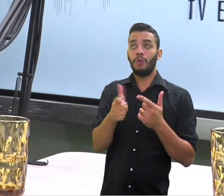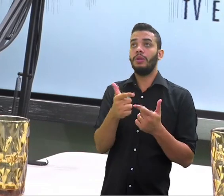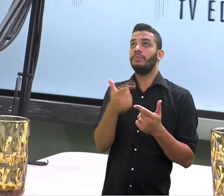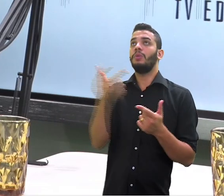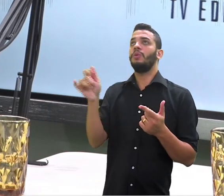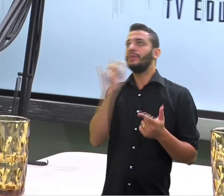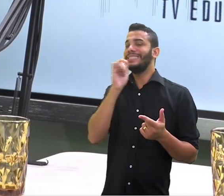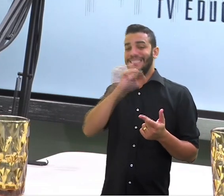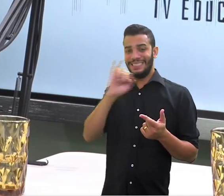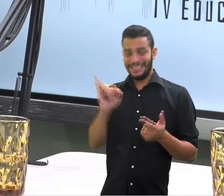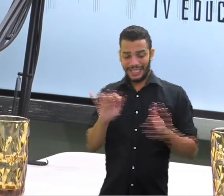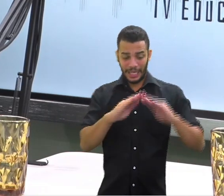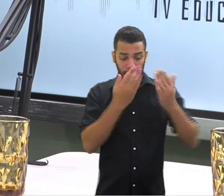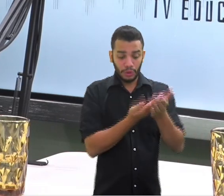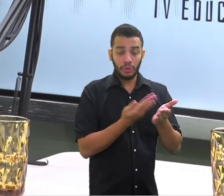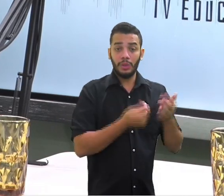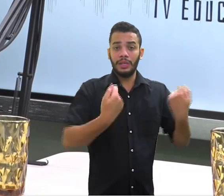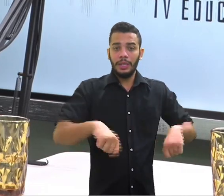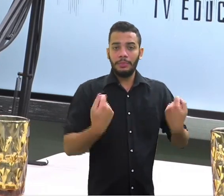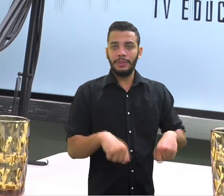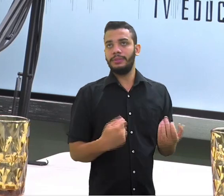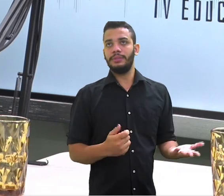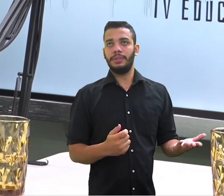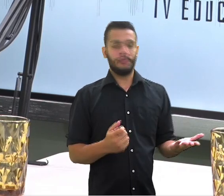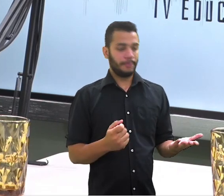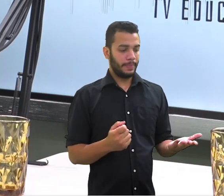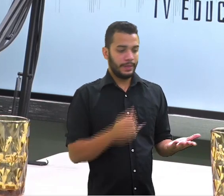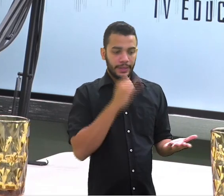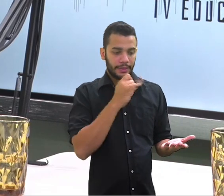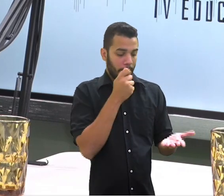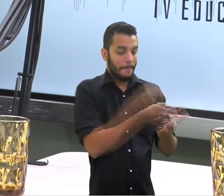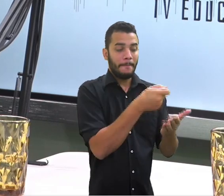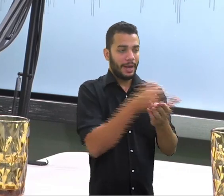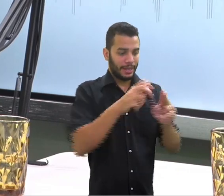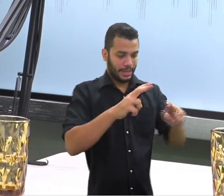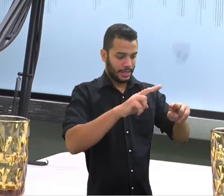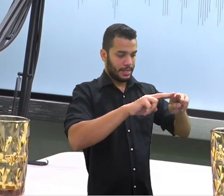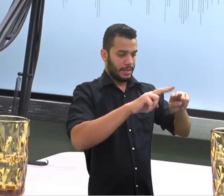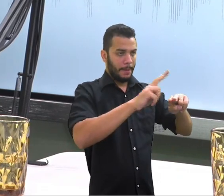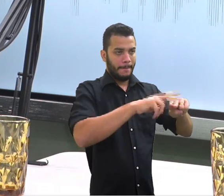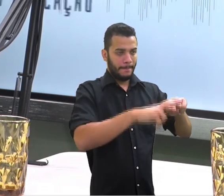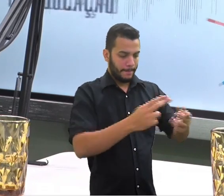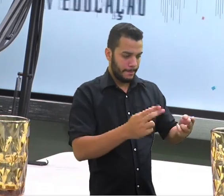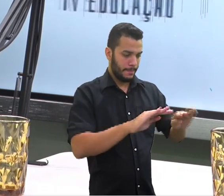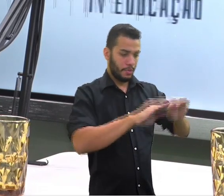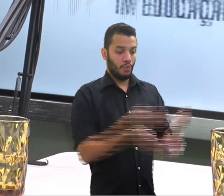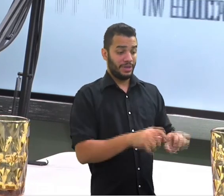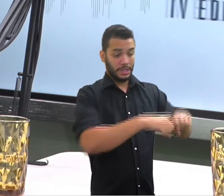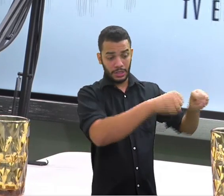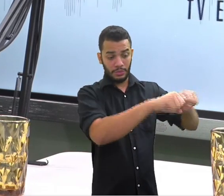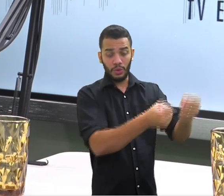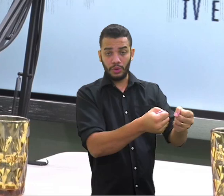de investir em segurança para ninguém entrar e furtar a escola, vai deixar de investir em várias outras situações que trariam melhoria, uma